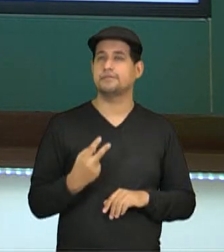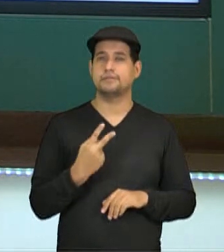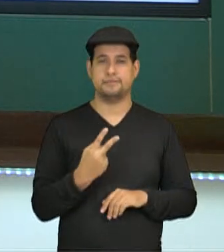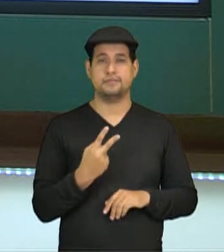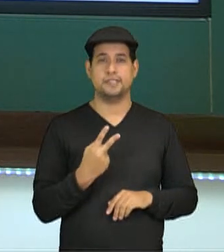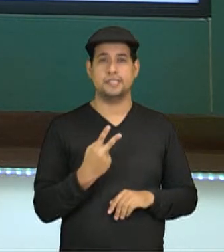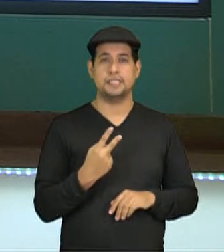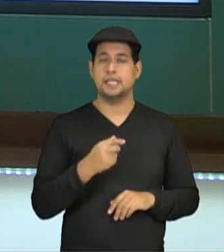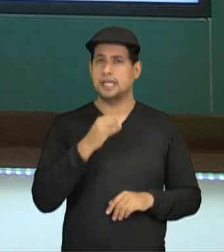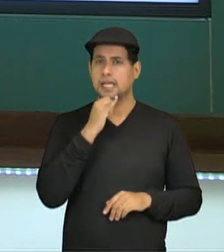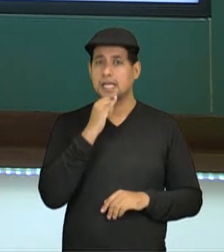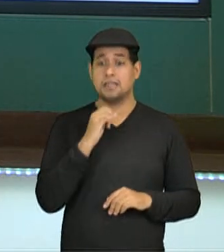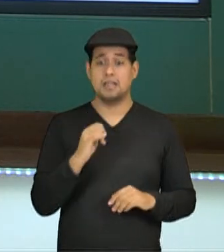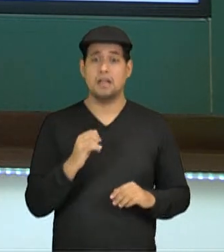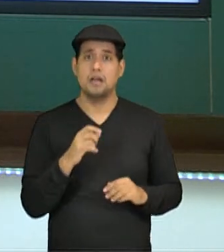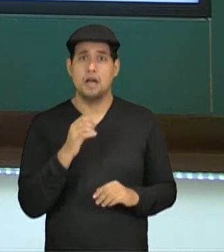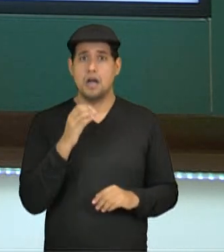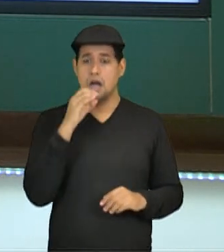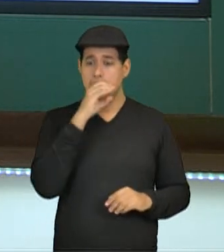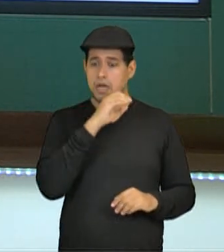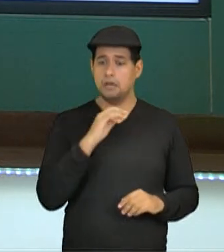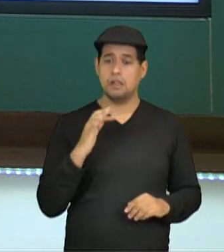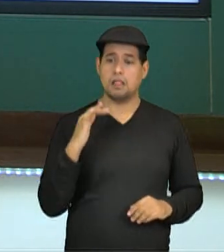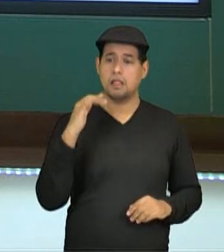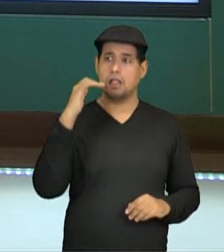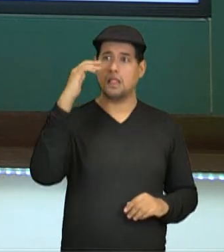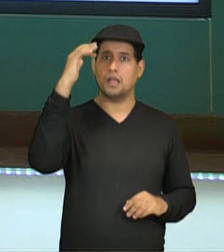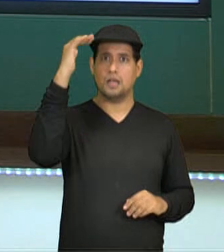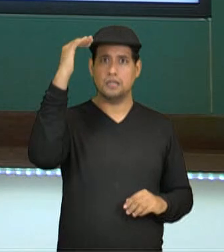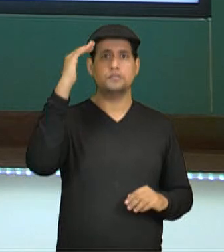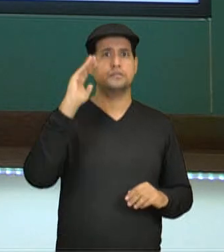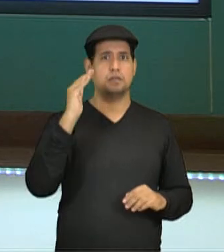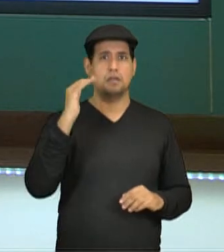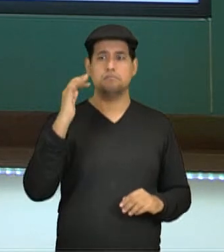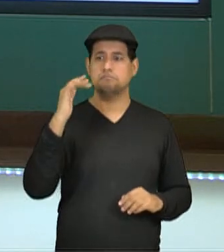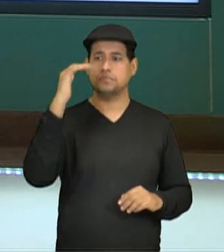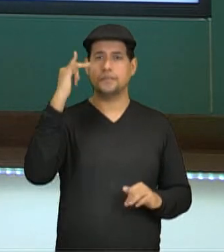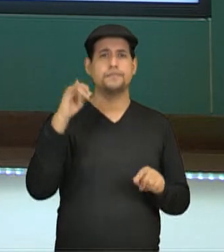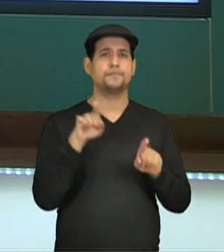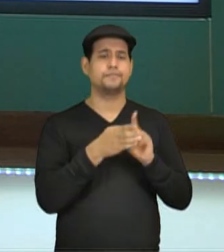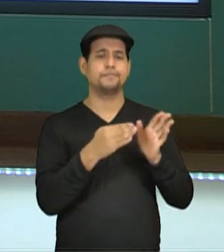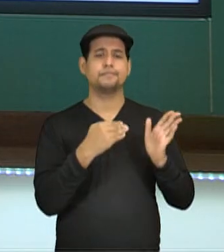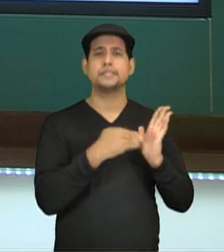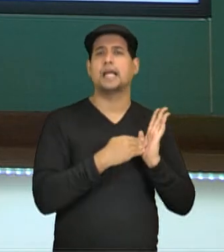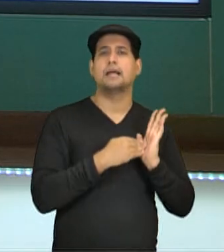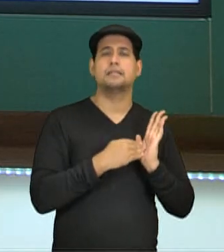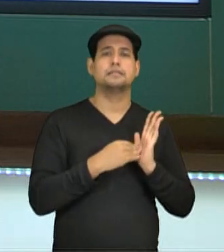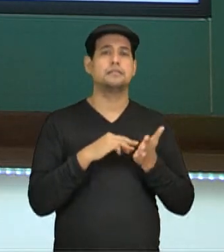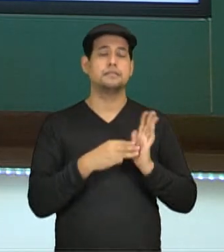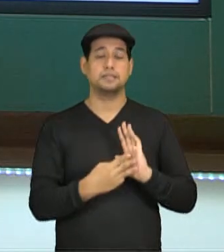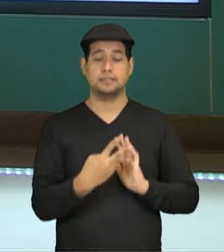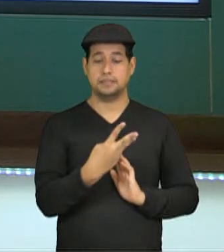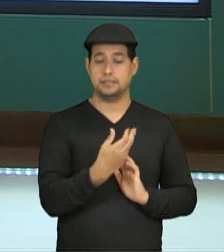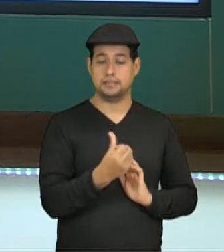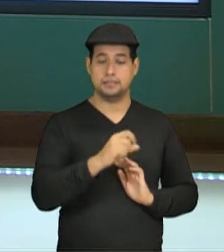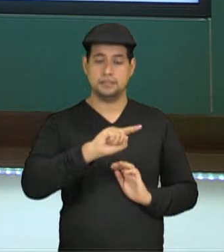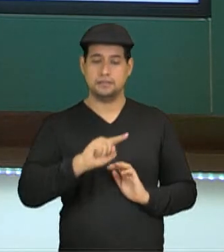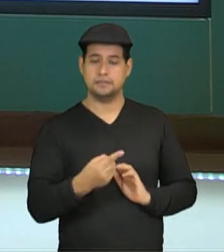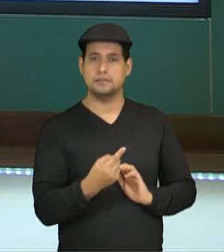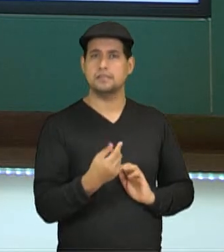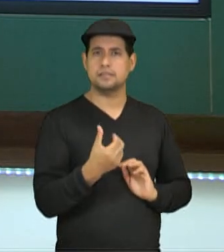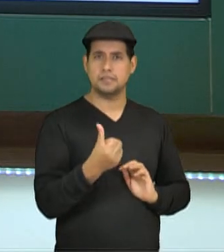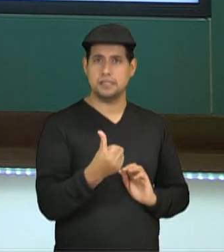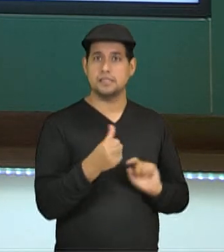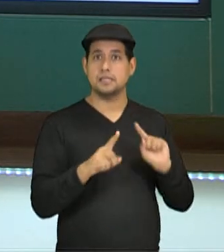vezes. Enquanto a temperatura estava subindo no decorrer do dia, passou por ela, chegou no limite máximo, que é 36,6,